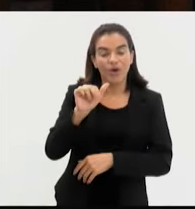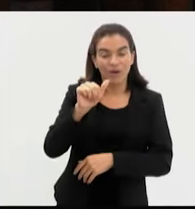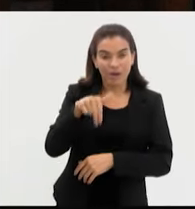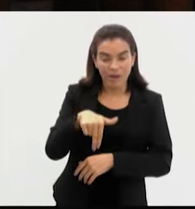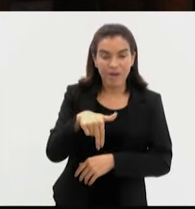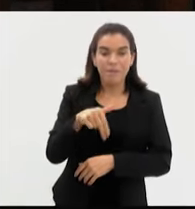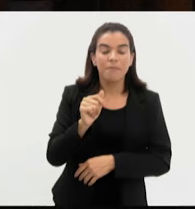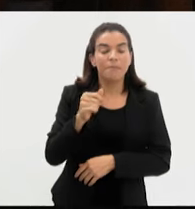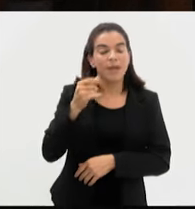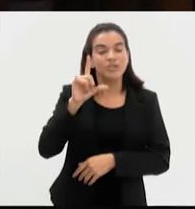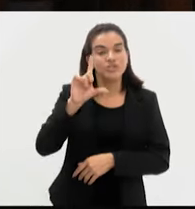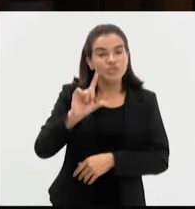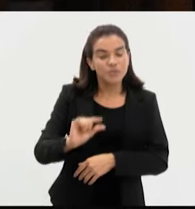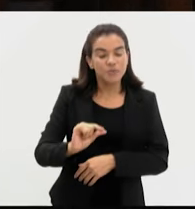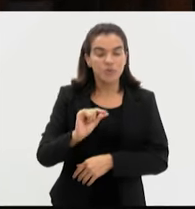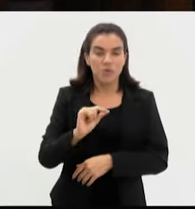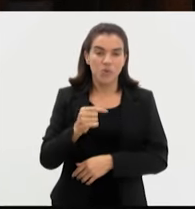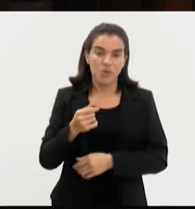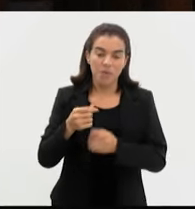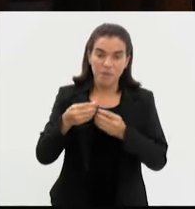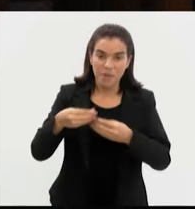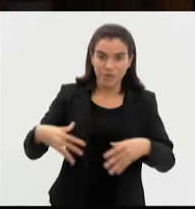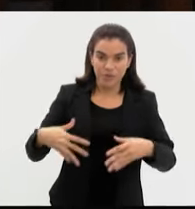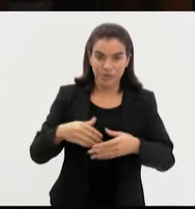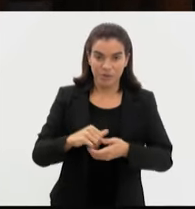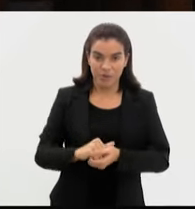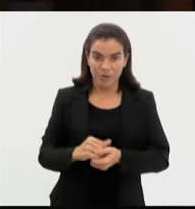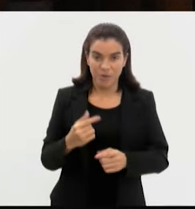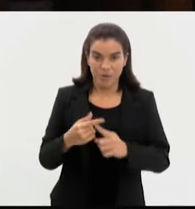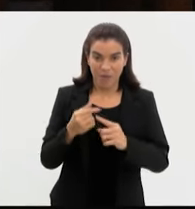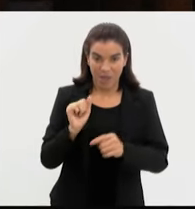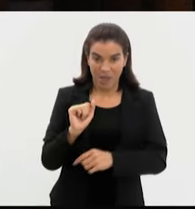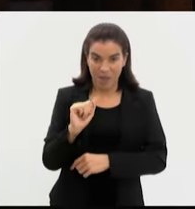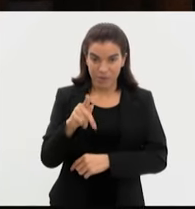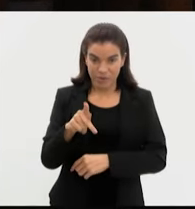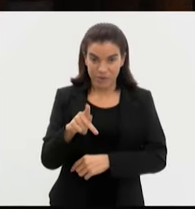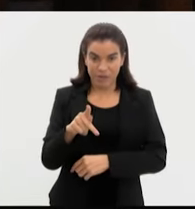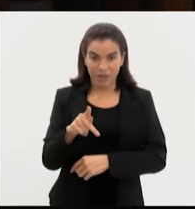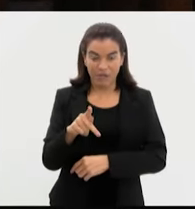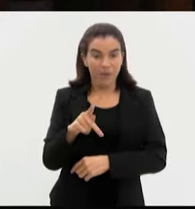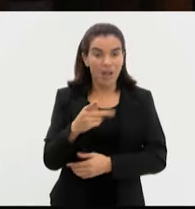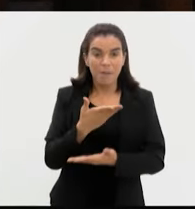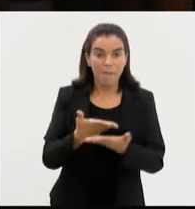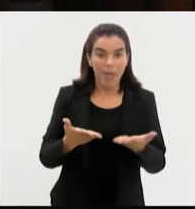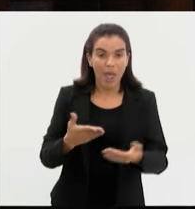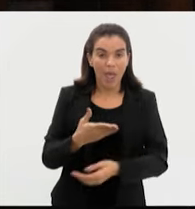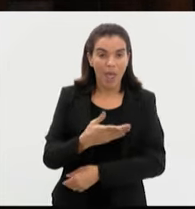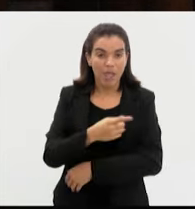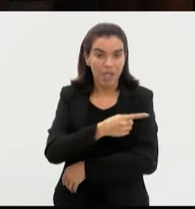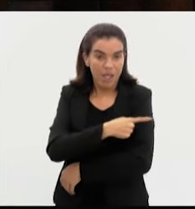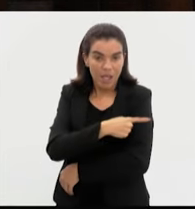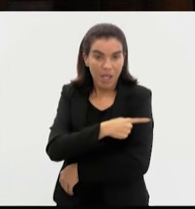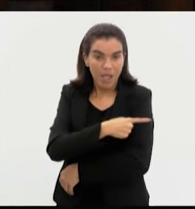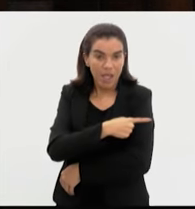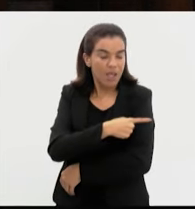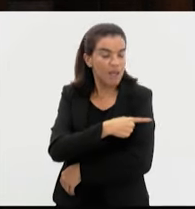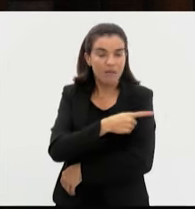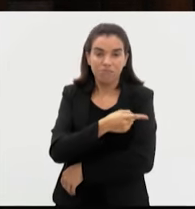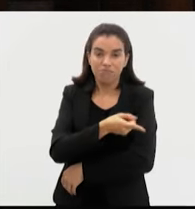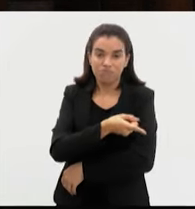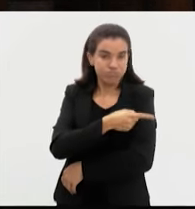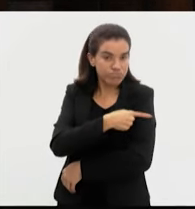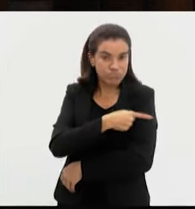do policial que tá Nativa de hoje porque quando ele for pra reforma ele perde a gratificação